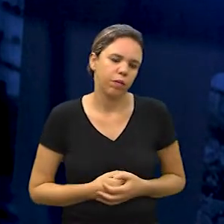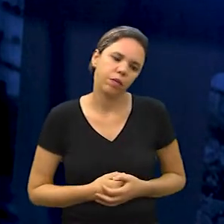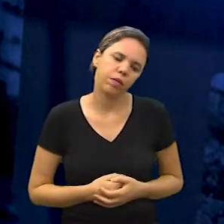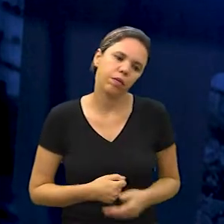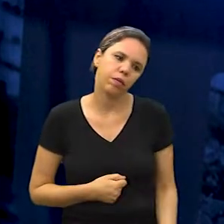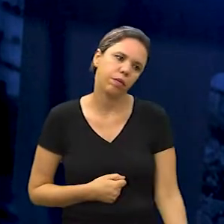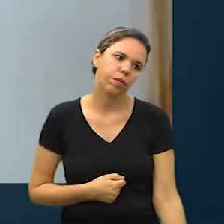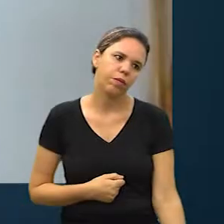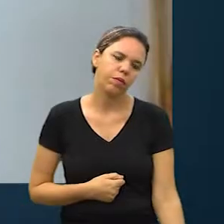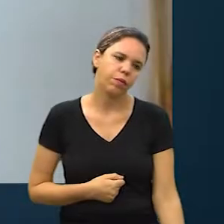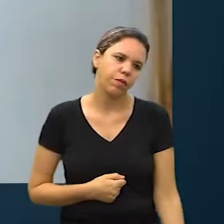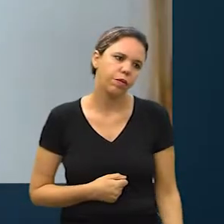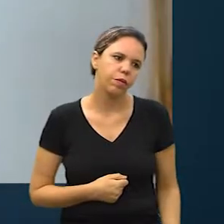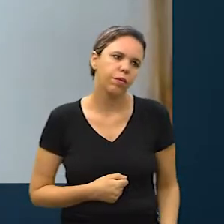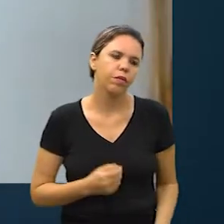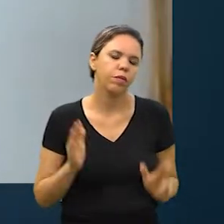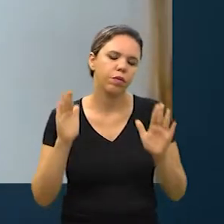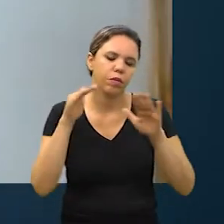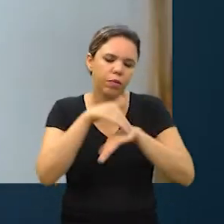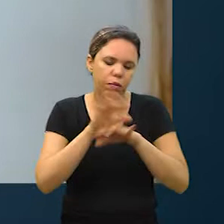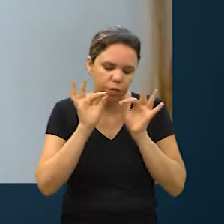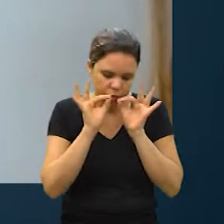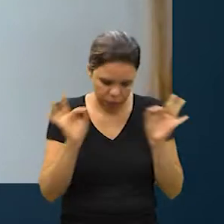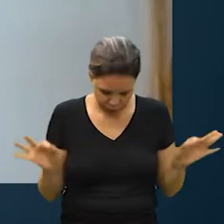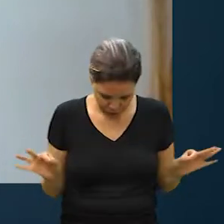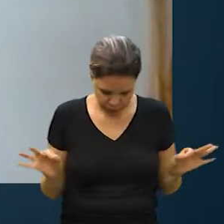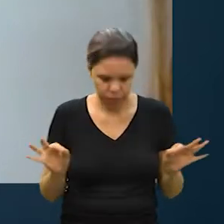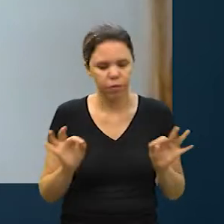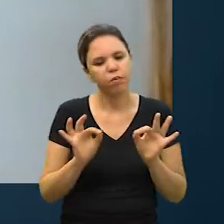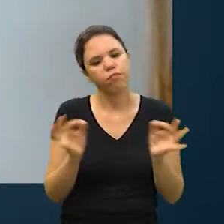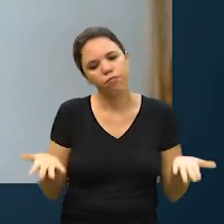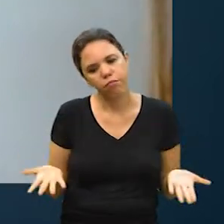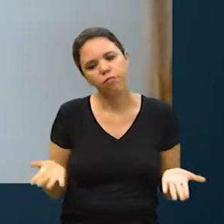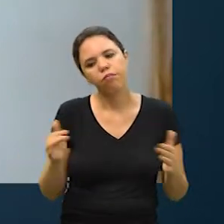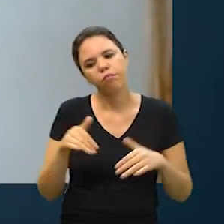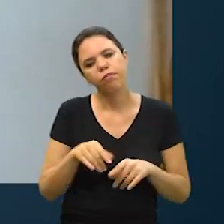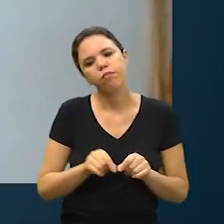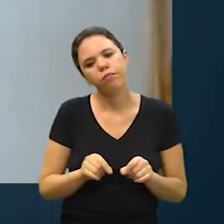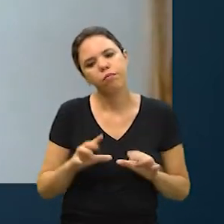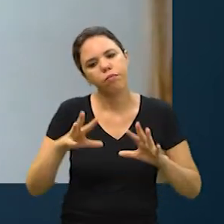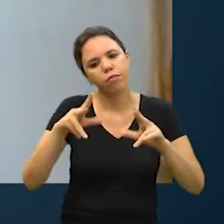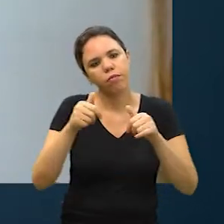mercado? Muita humildade, viu? Muita humildade, porque